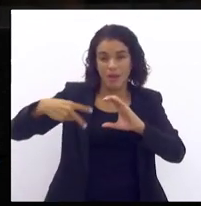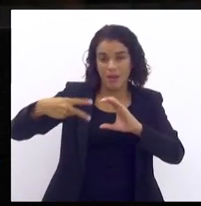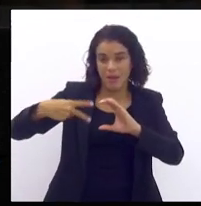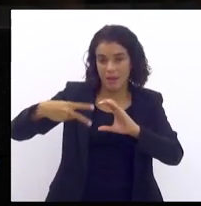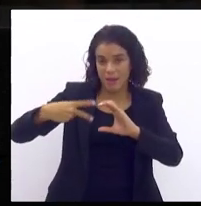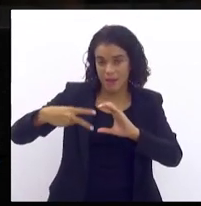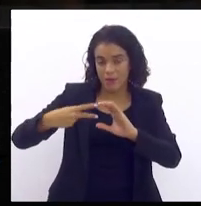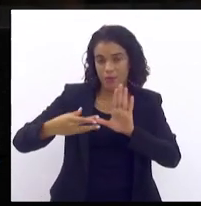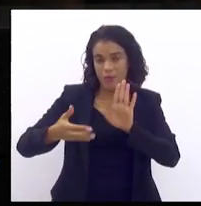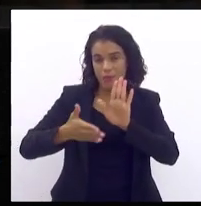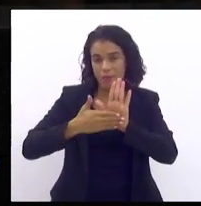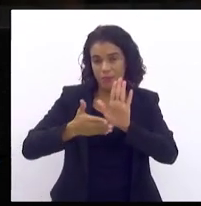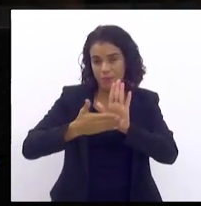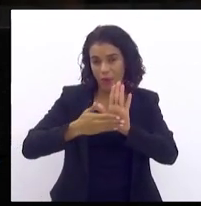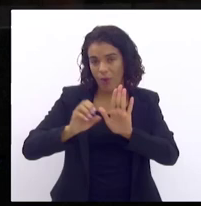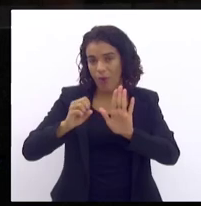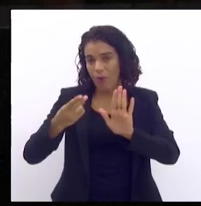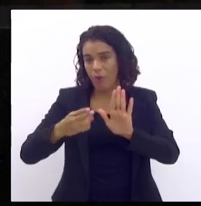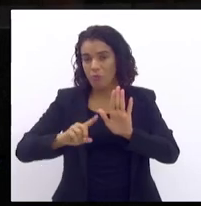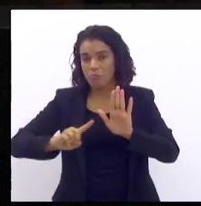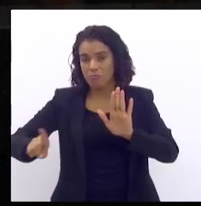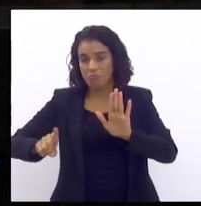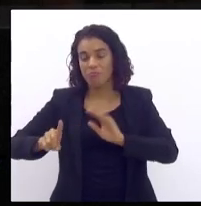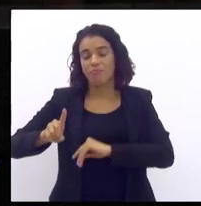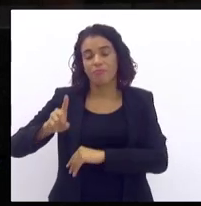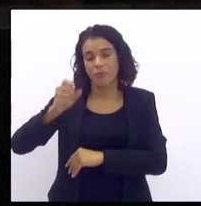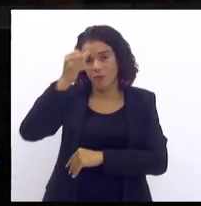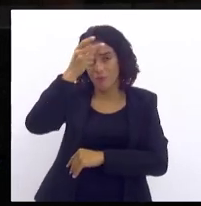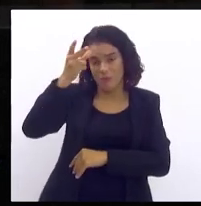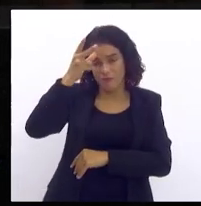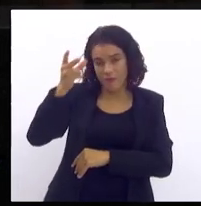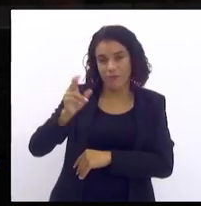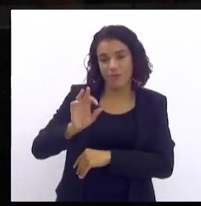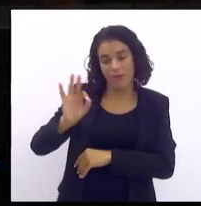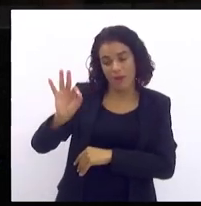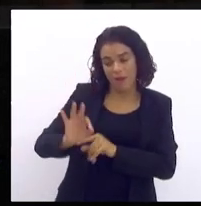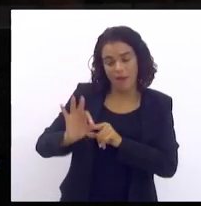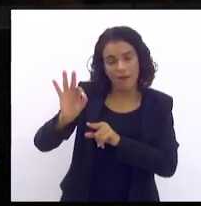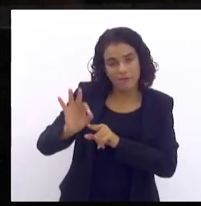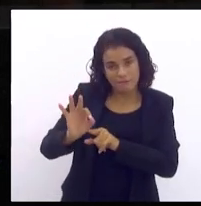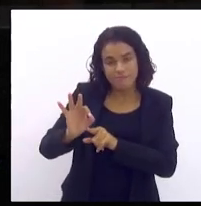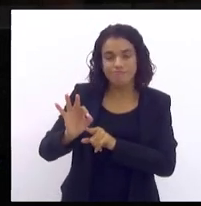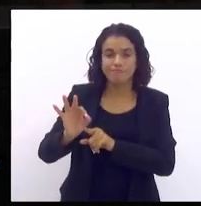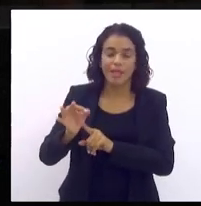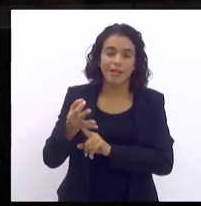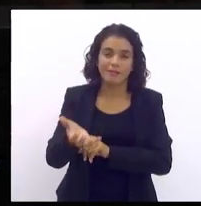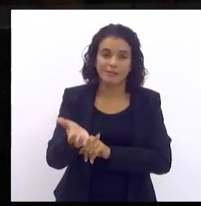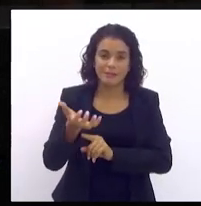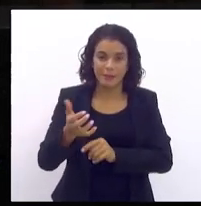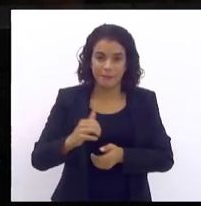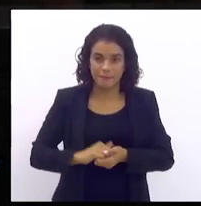por proposta ou não do prefeito, que a alíquota sim o desejar.